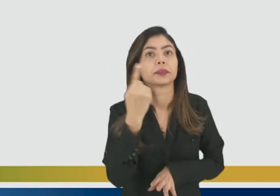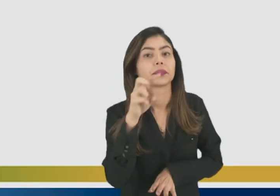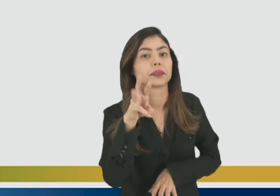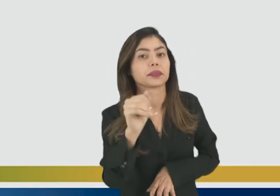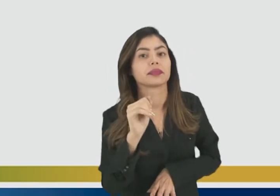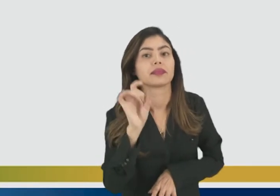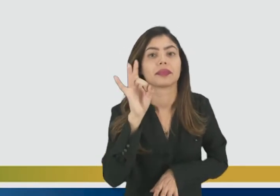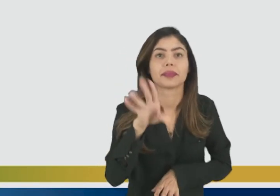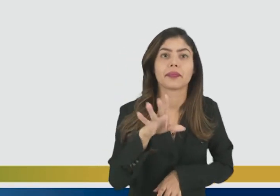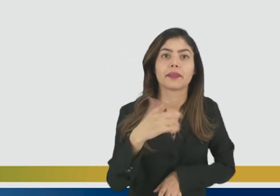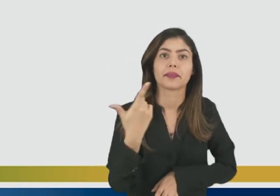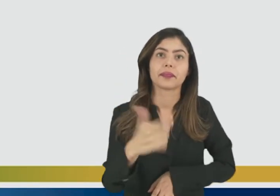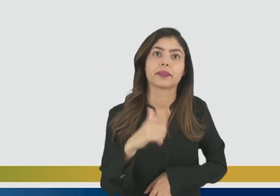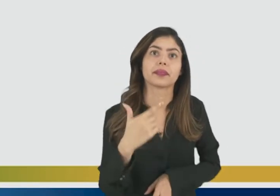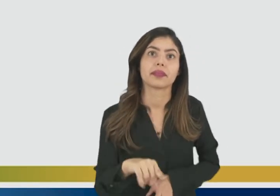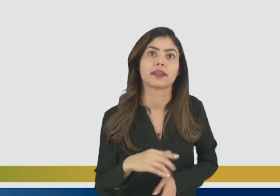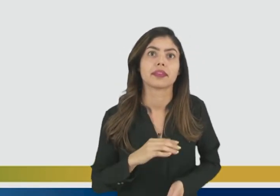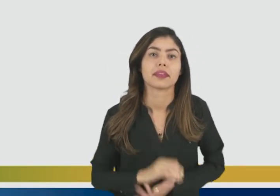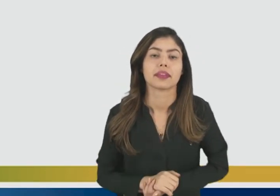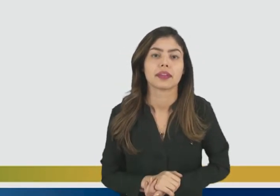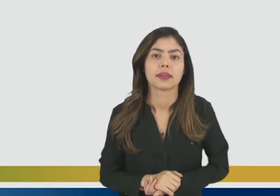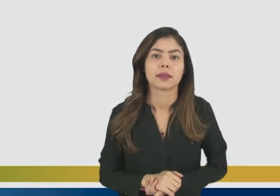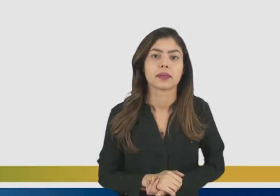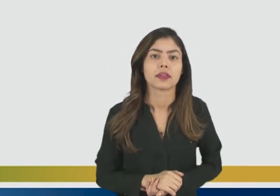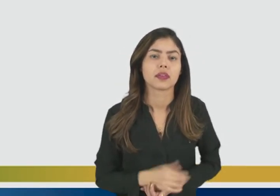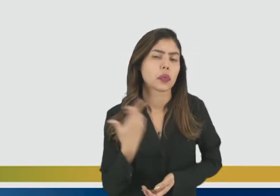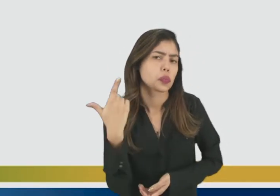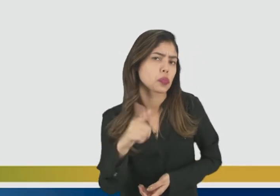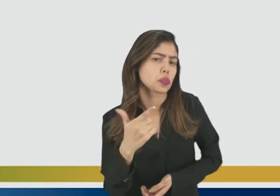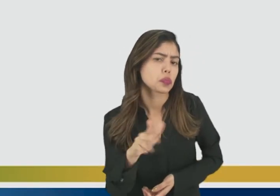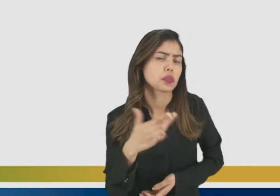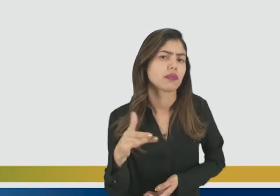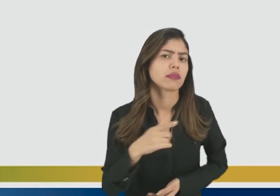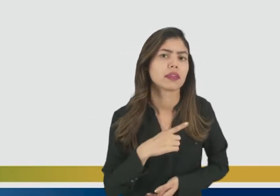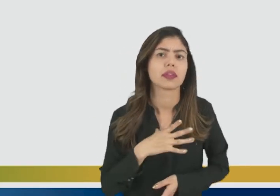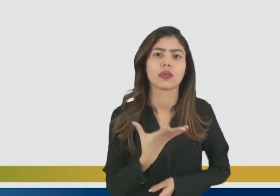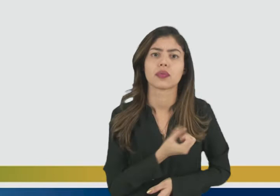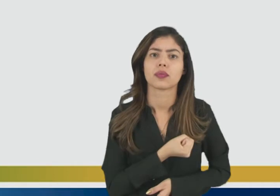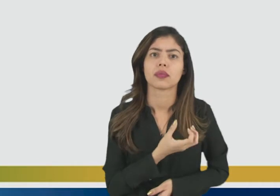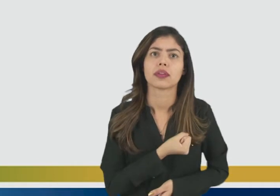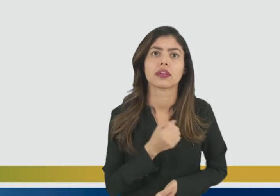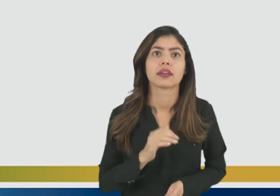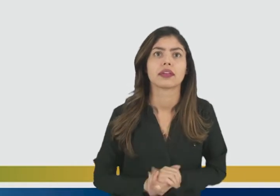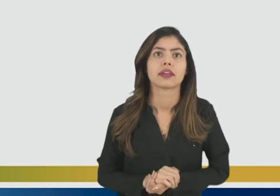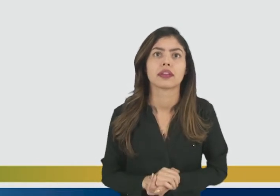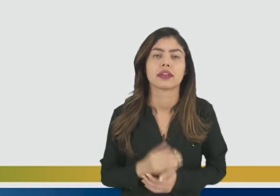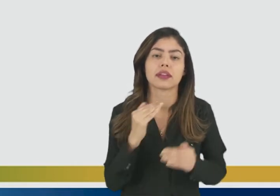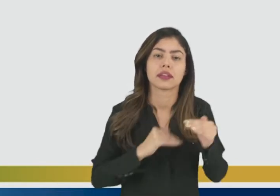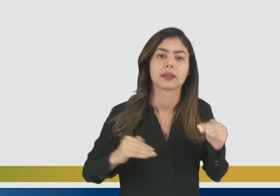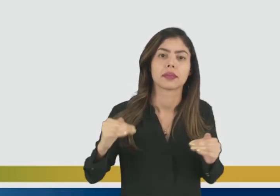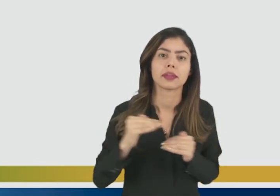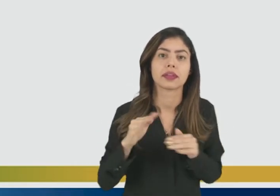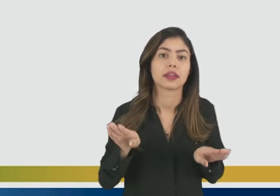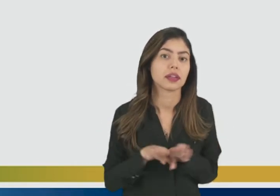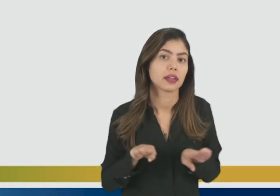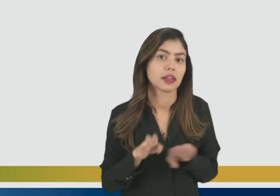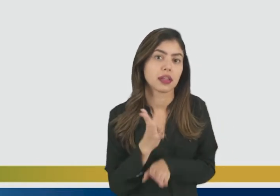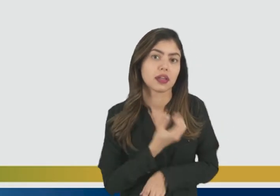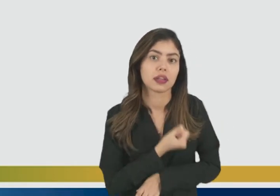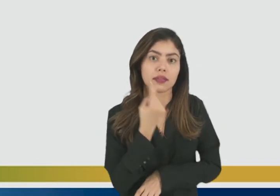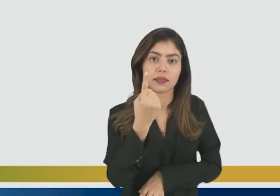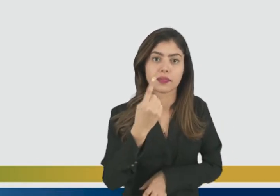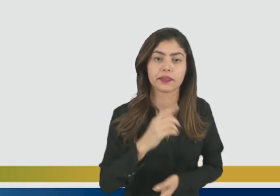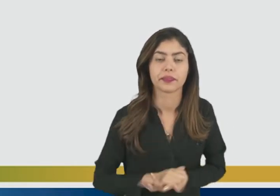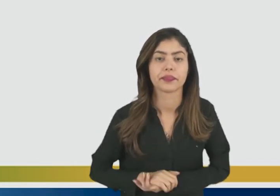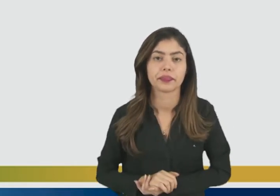professor, mas não tem um número aí na frente. Pois bem, quando não tem nenhum número na frente, nós subentendemos que esse número é 1.